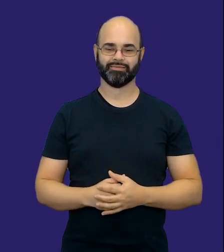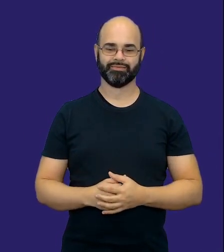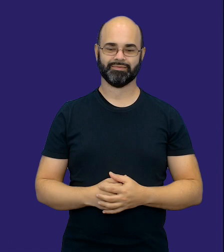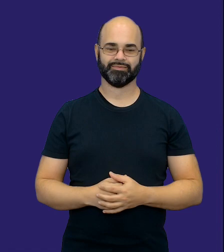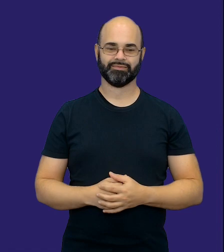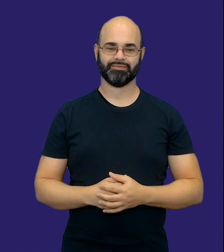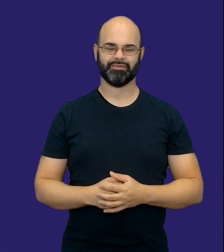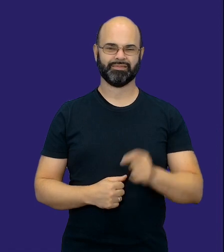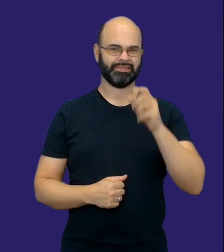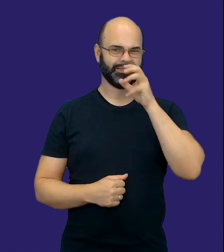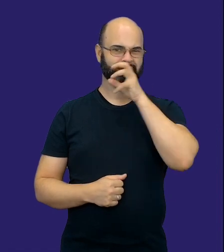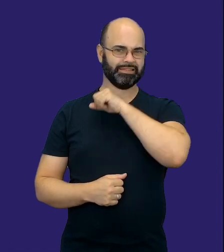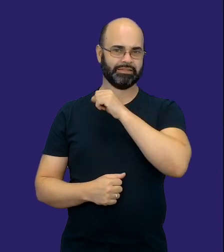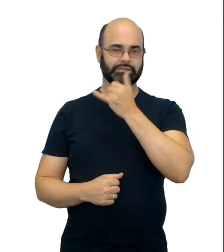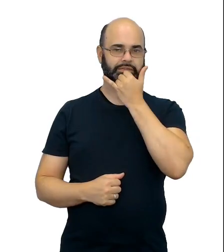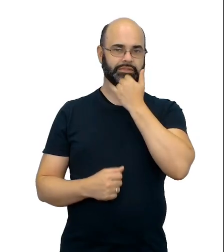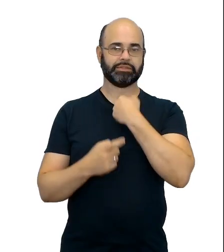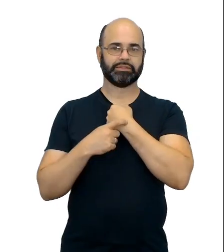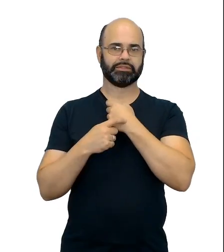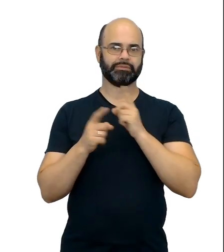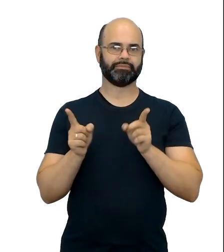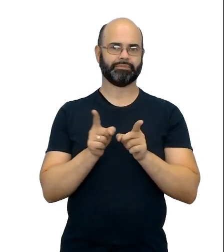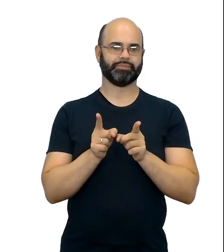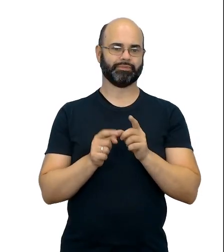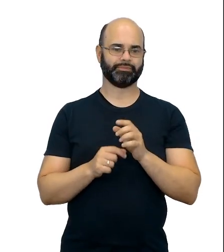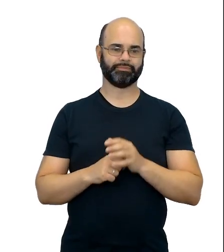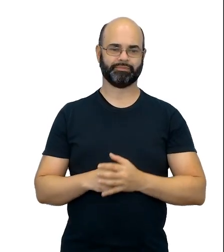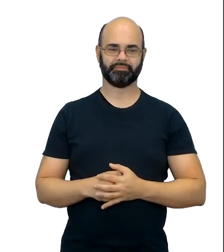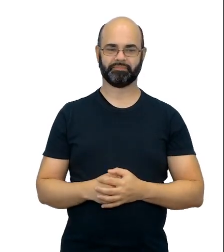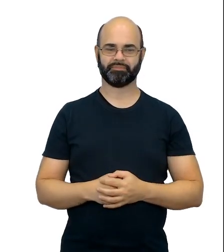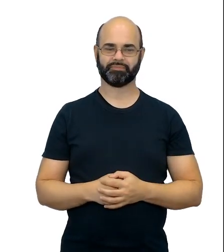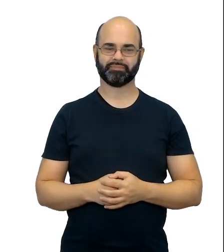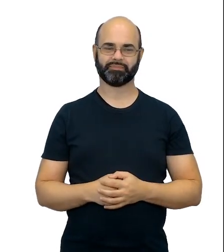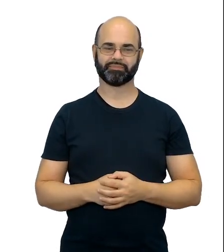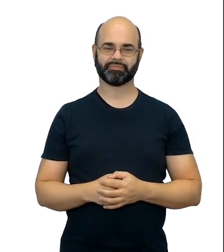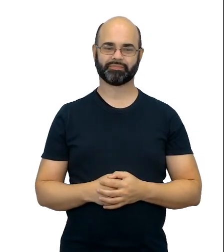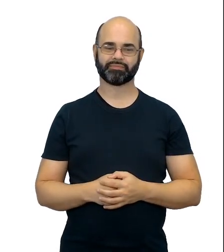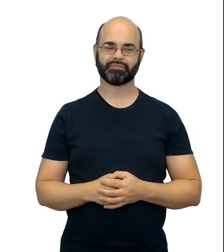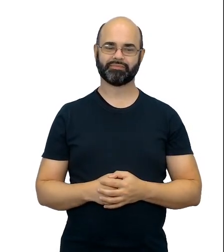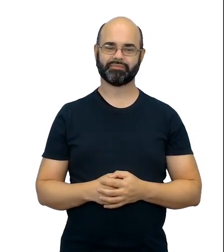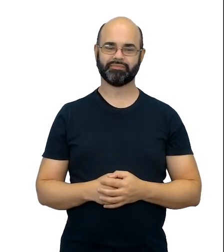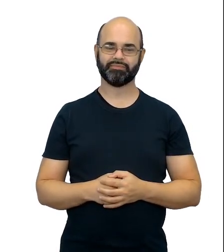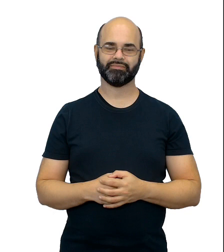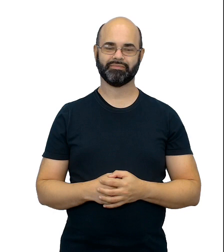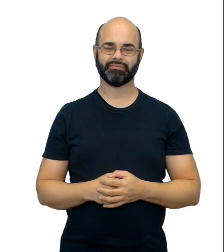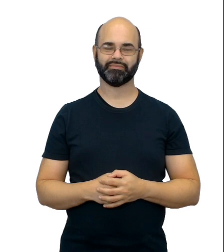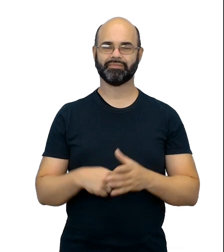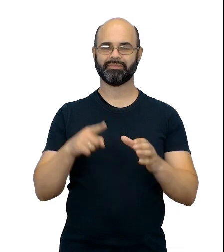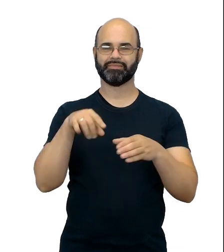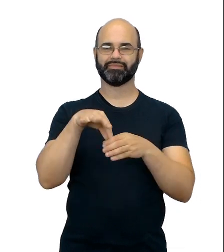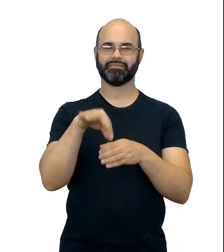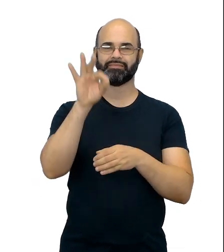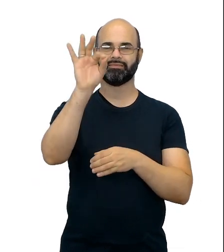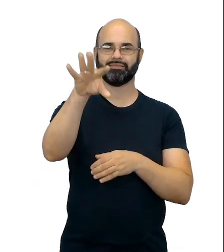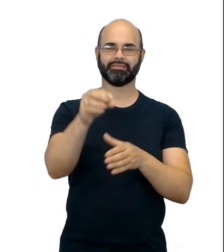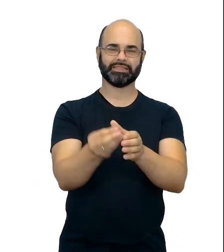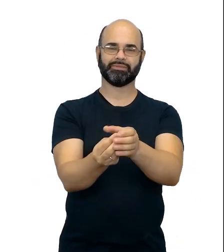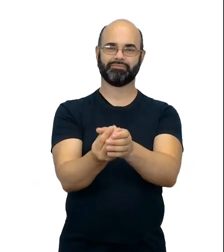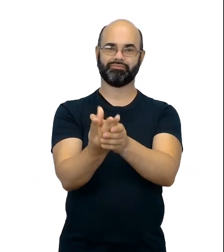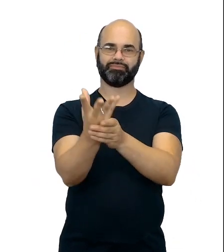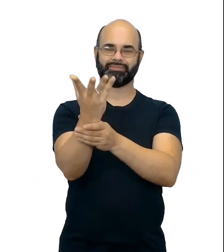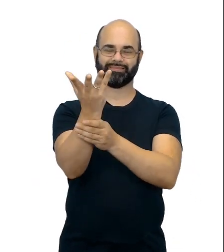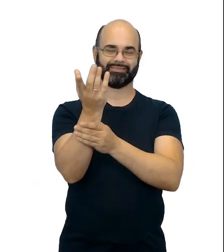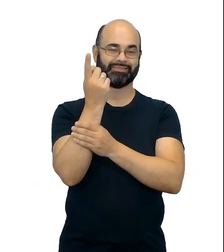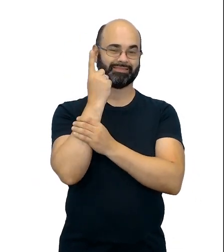passar rapidamente, porque o nosso tempo é curto, é falar para vocês, né? Deixar aí uma sementinha, né? Vocês sabem, né,